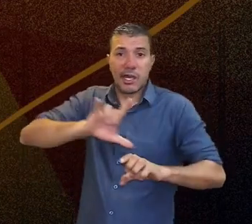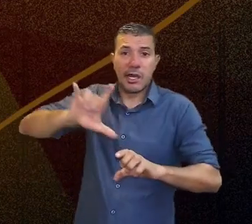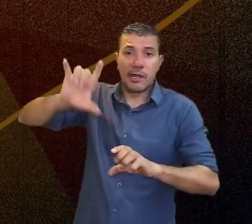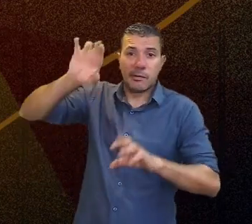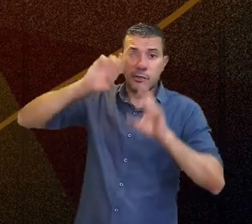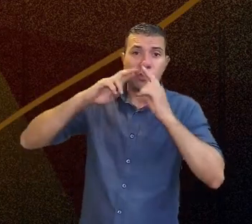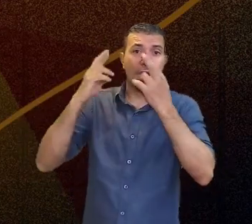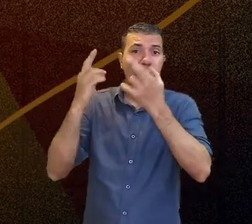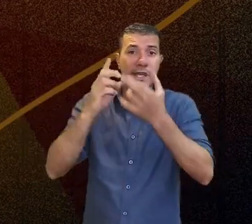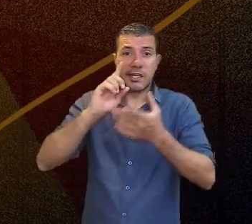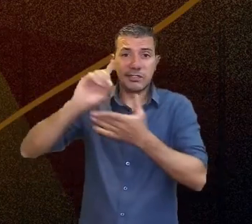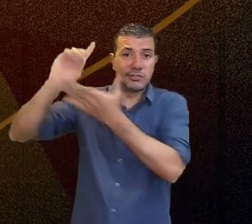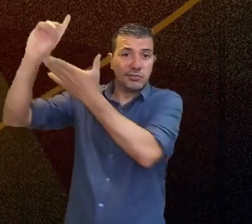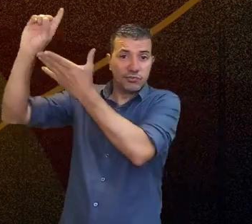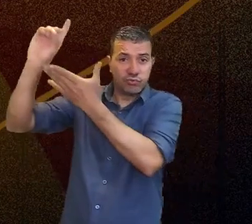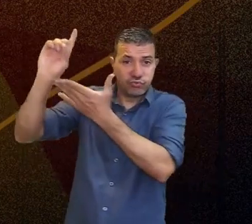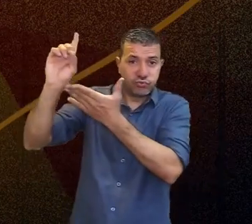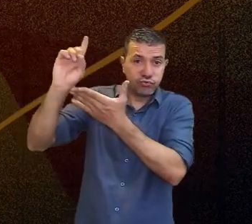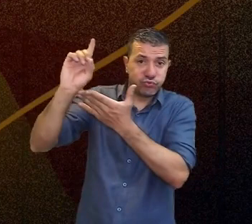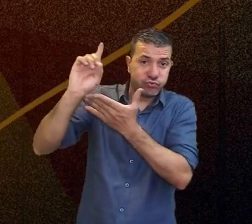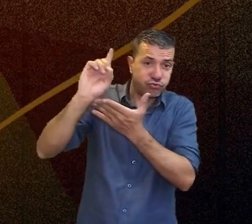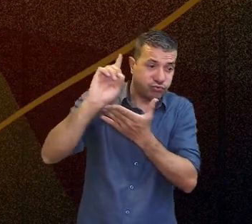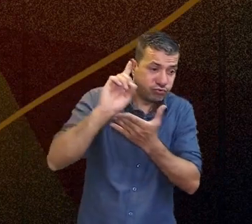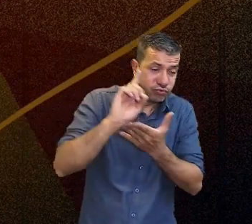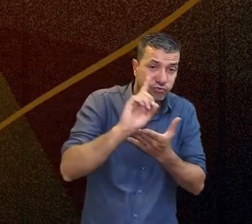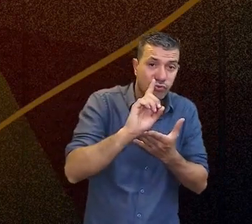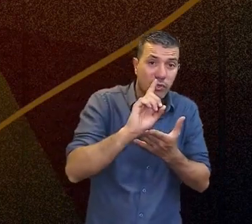declarar: vem ao Teu reino